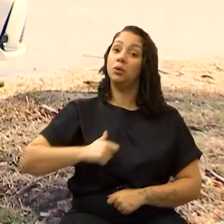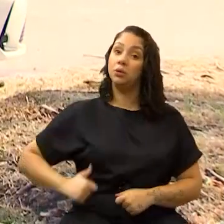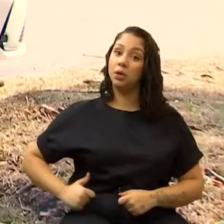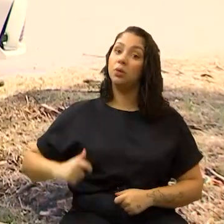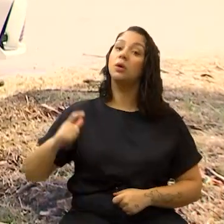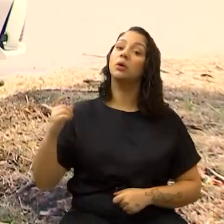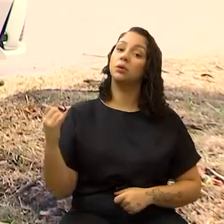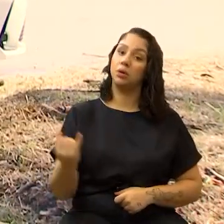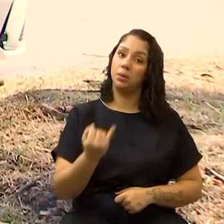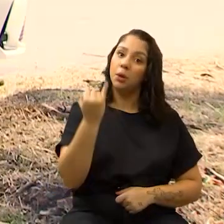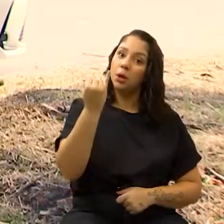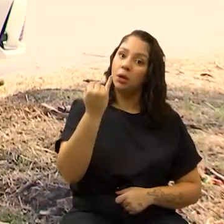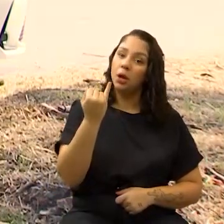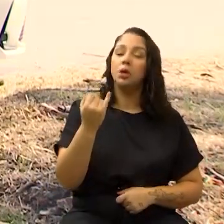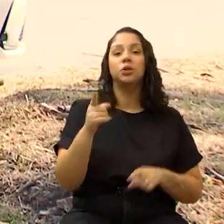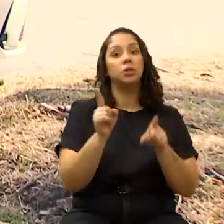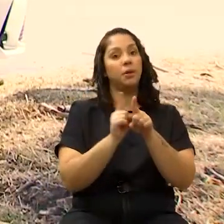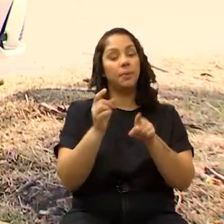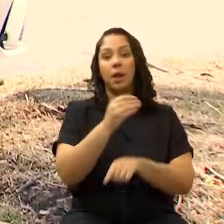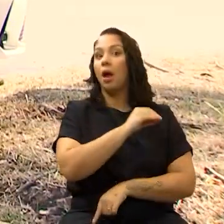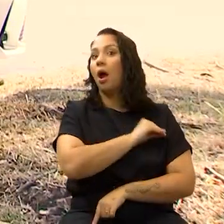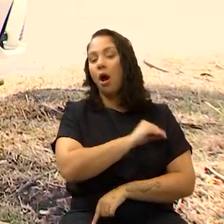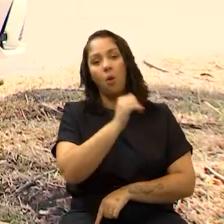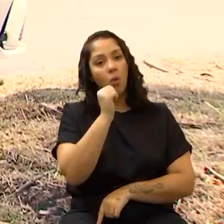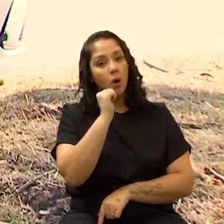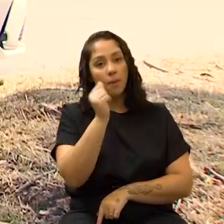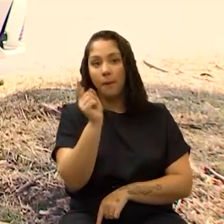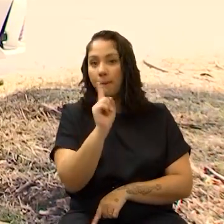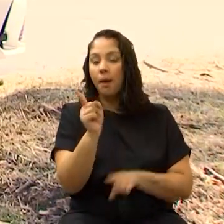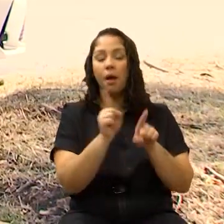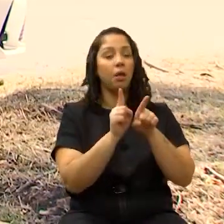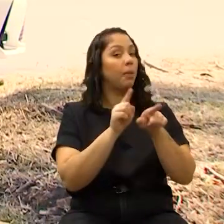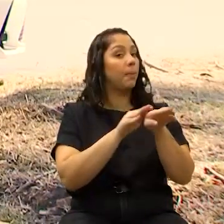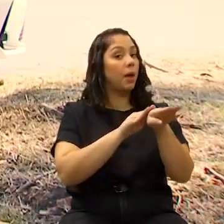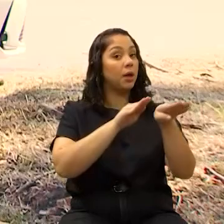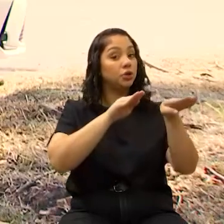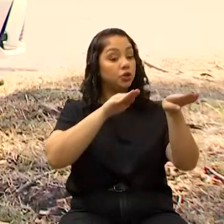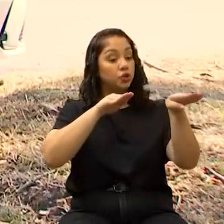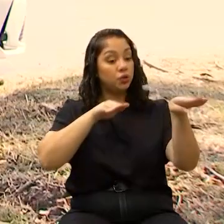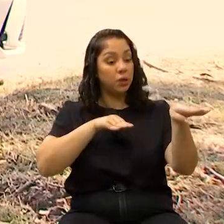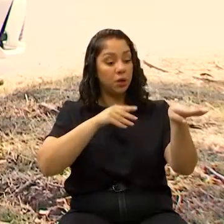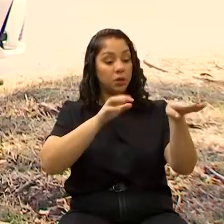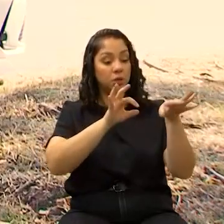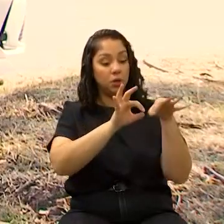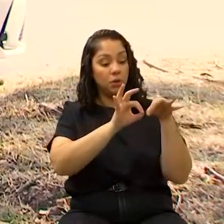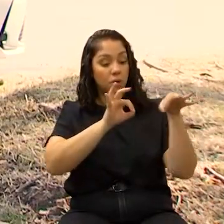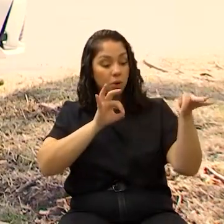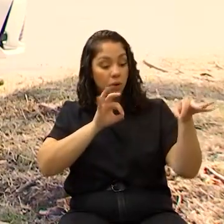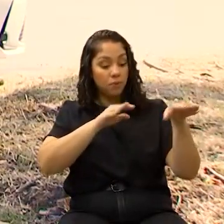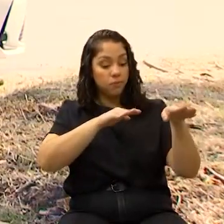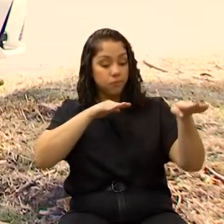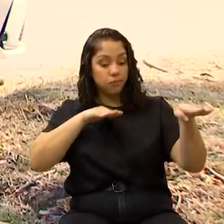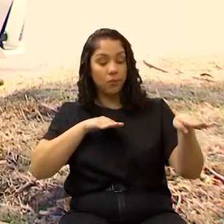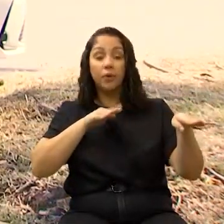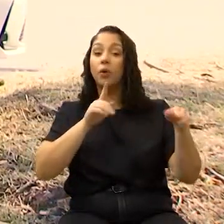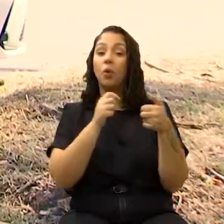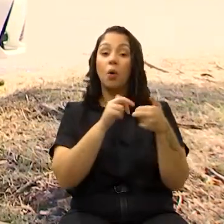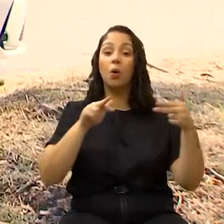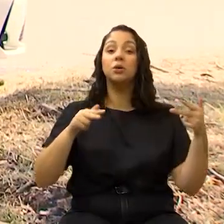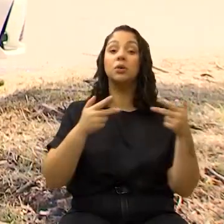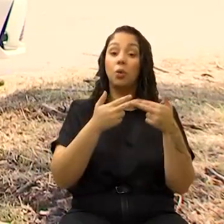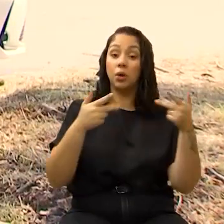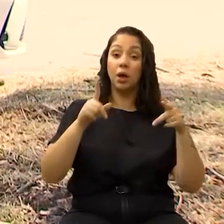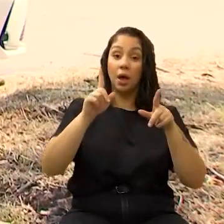segurança é importante. Como eu falei já, não dirigir embriagado, a distância, todo esse... Essa situação que gera infração